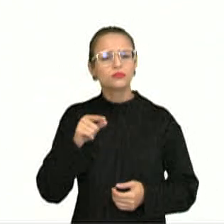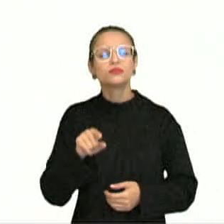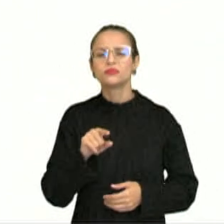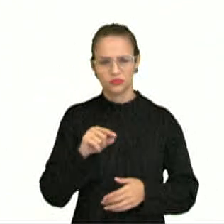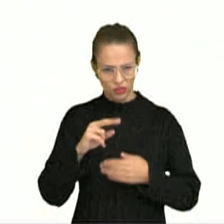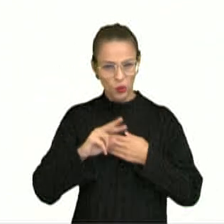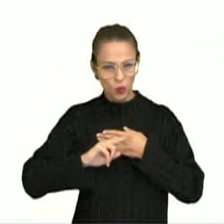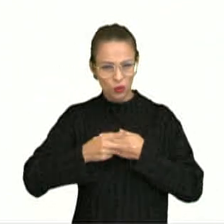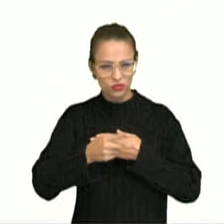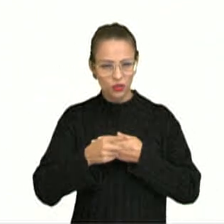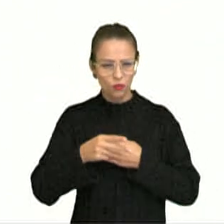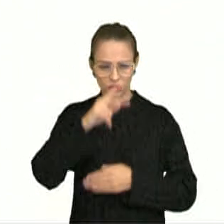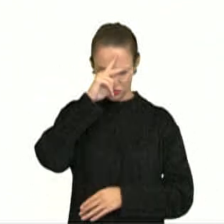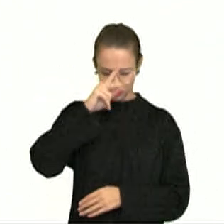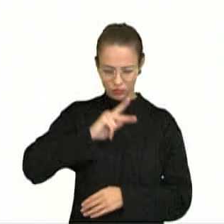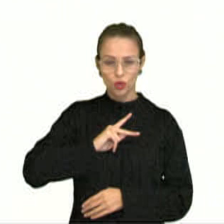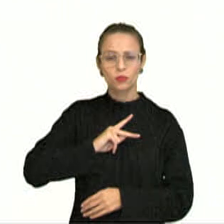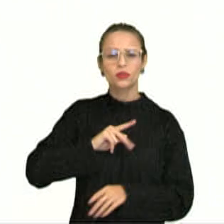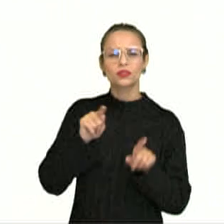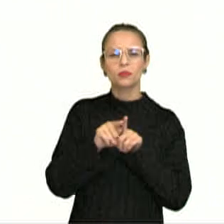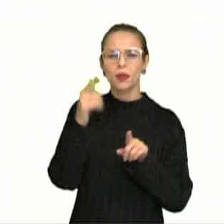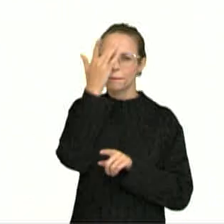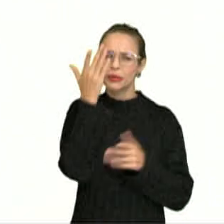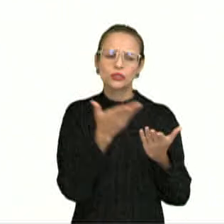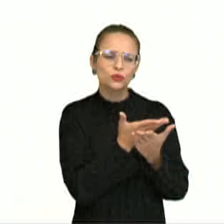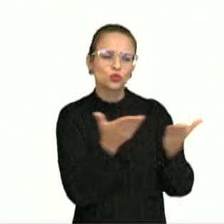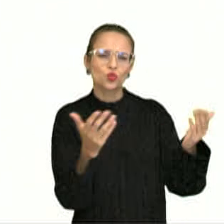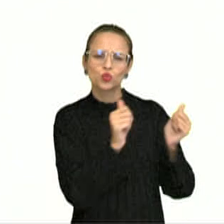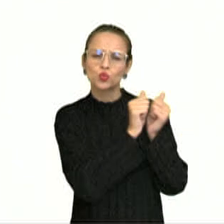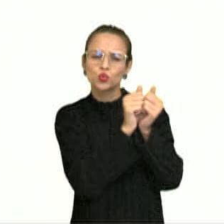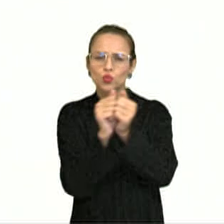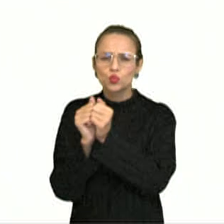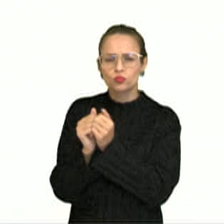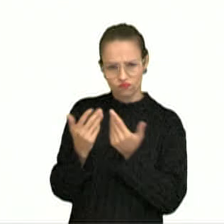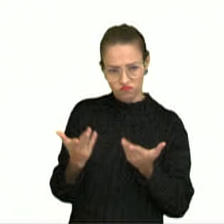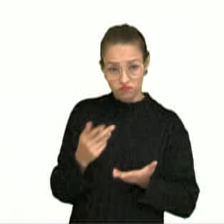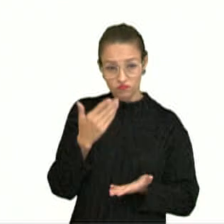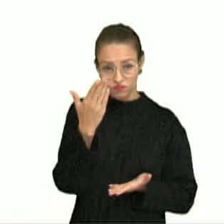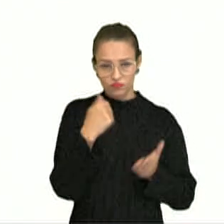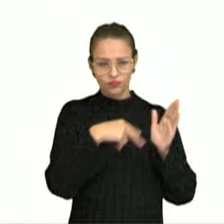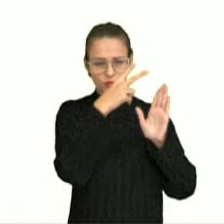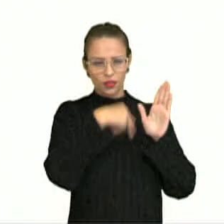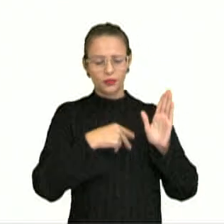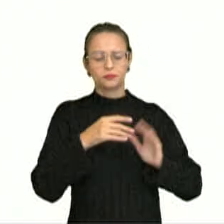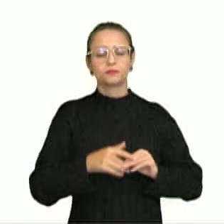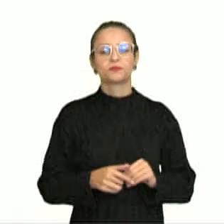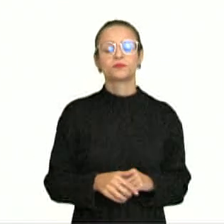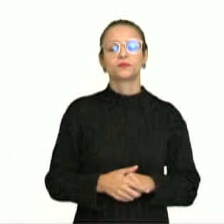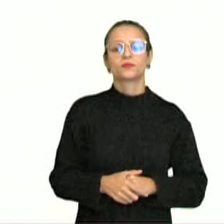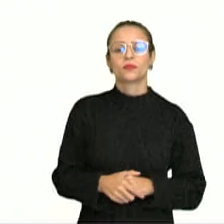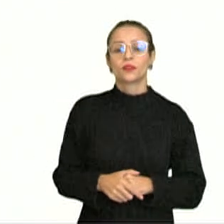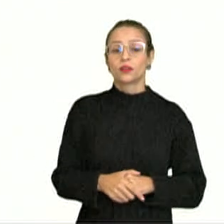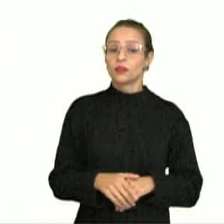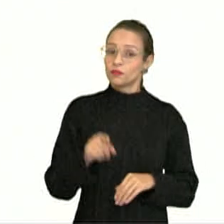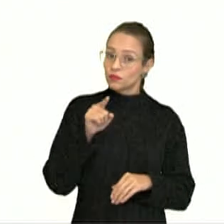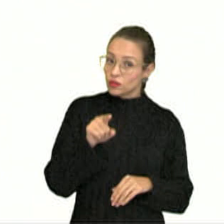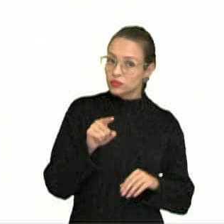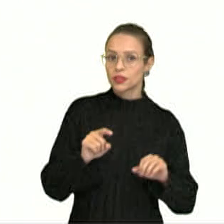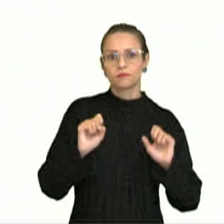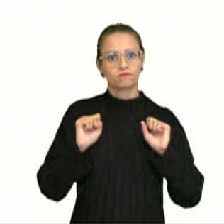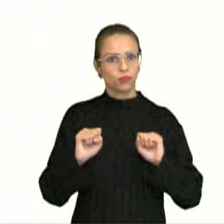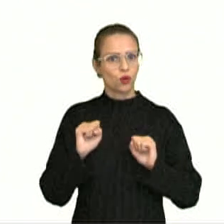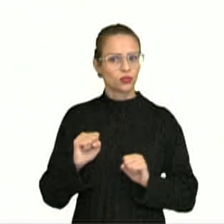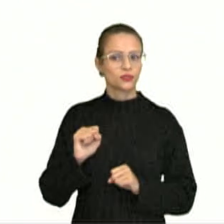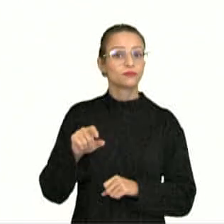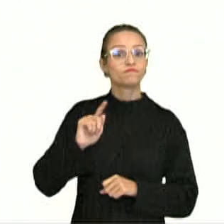consequências para você próprio e para as pessoas que estão ao seu redor? Vamos ler o texto, então? Você pode estar se fazendo de